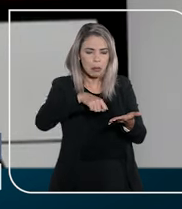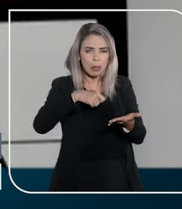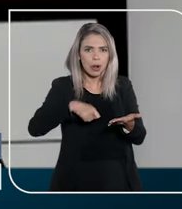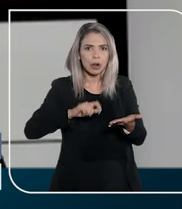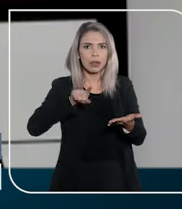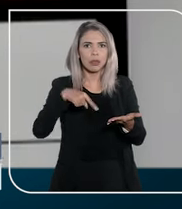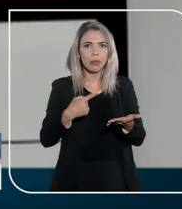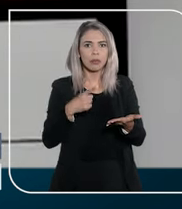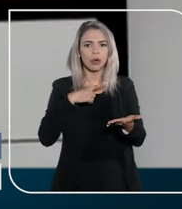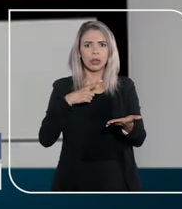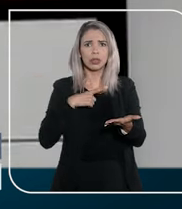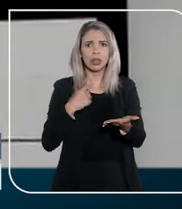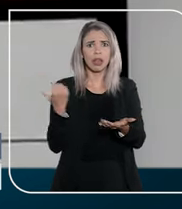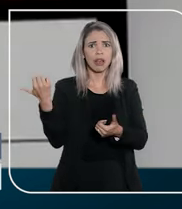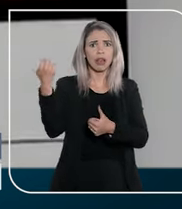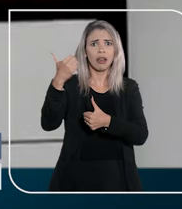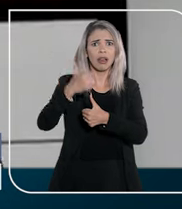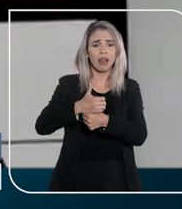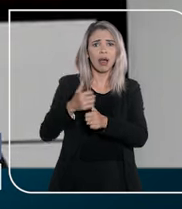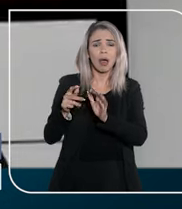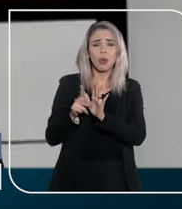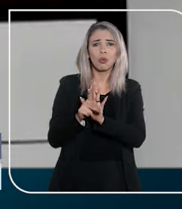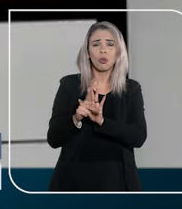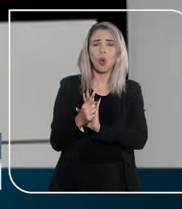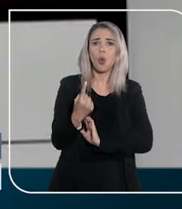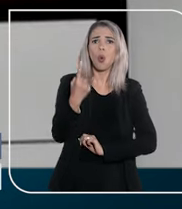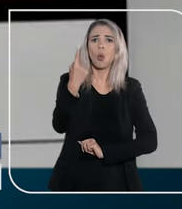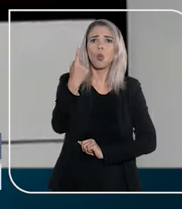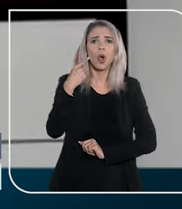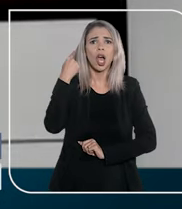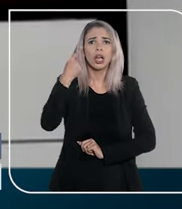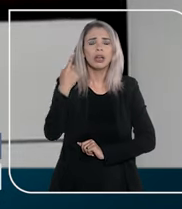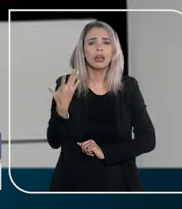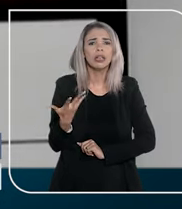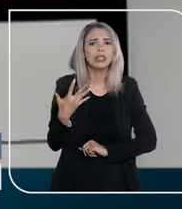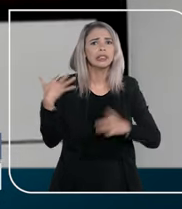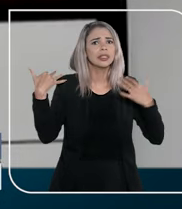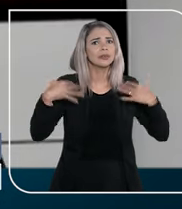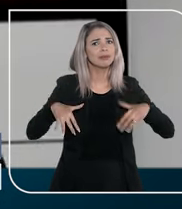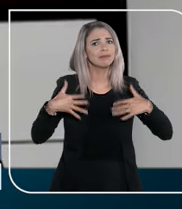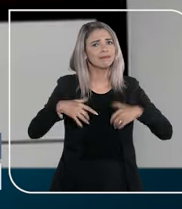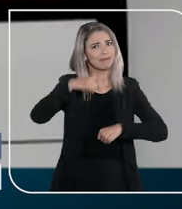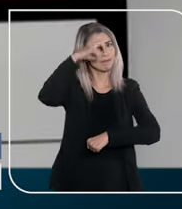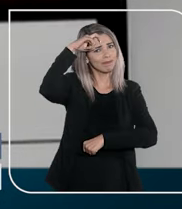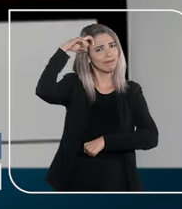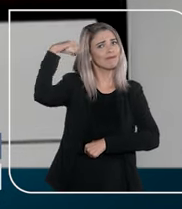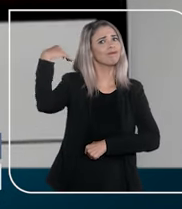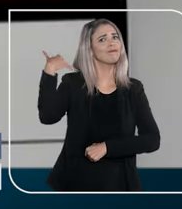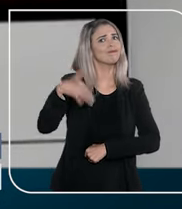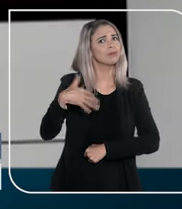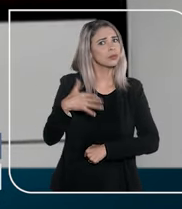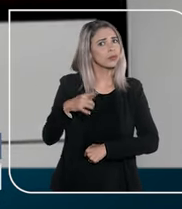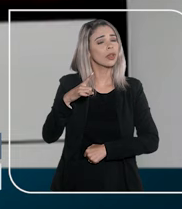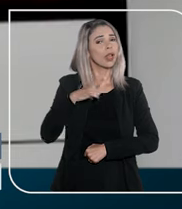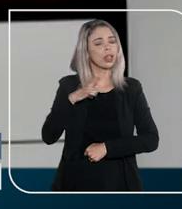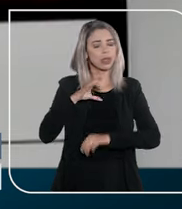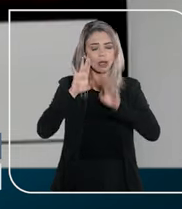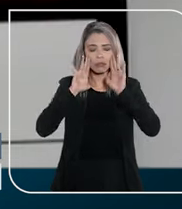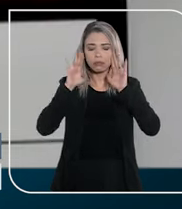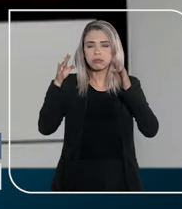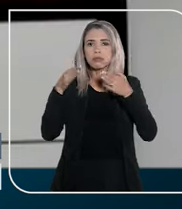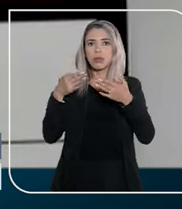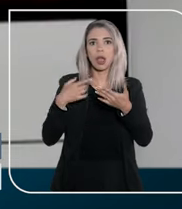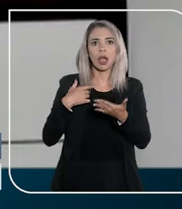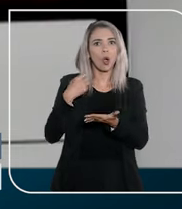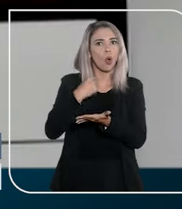dar posse a um advogado? Olha a movimentação da máquina pública, o quanto eu vou gastar com essa contratação de